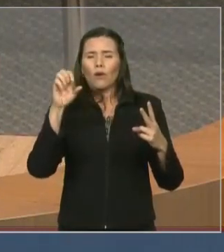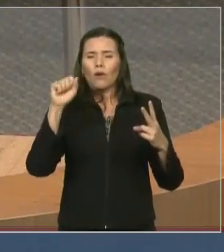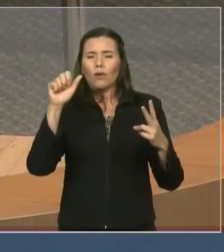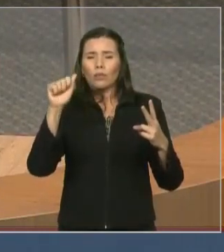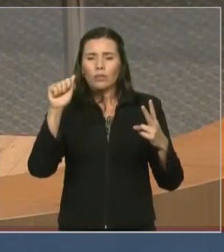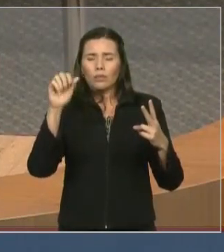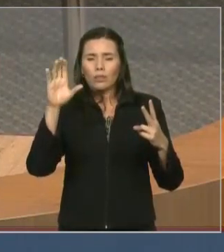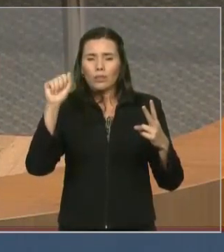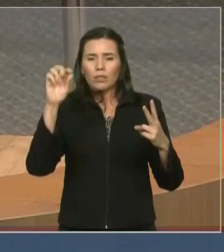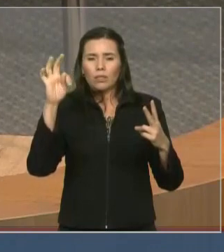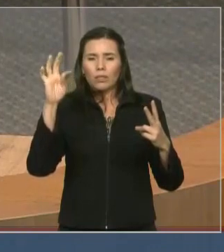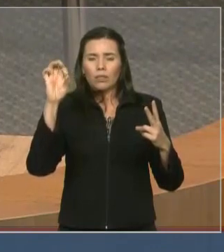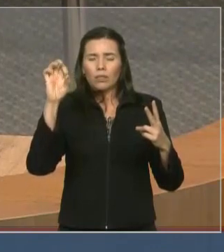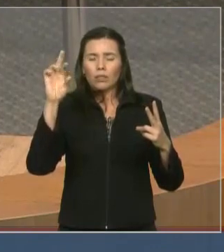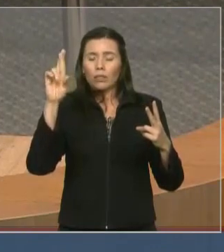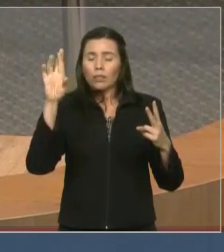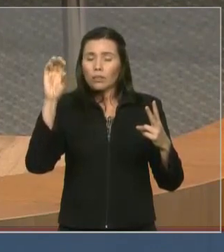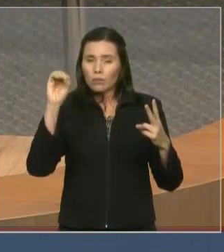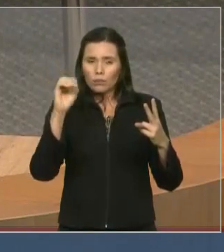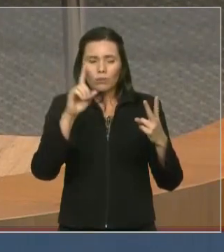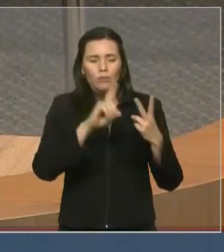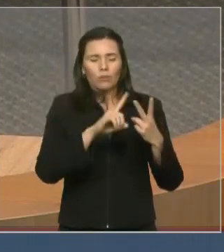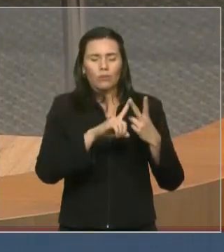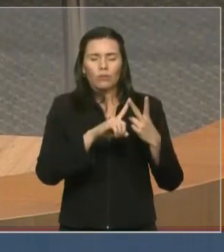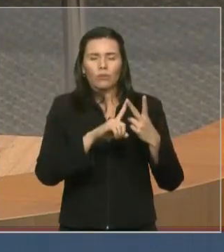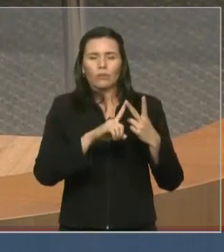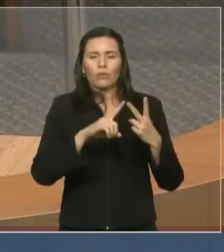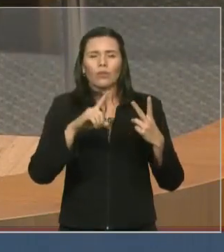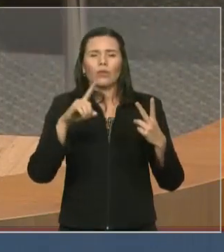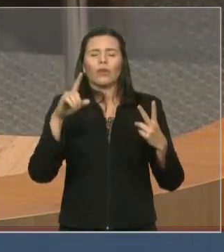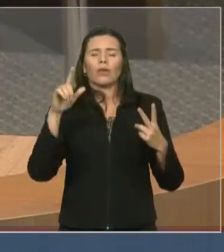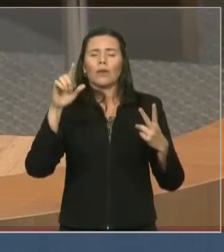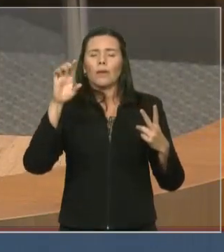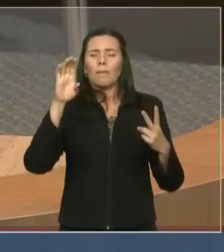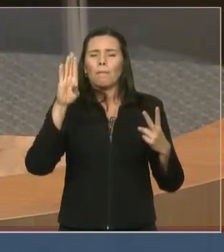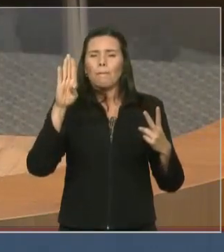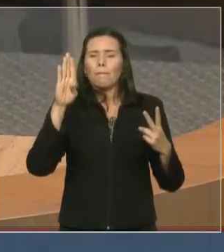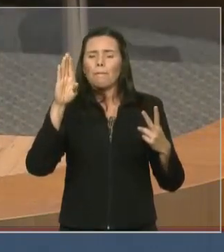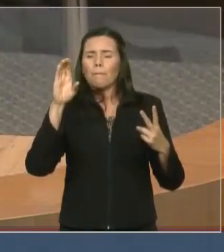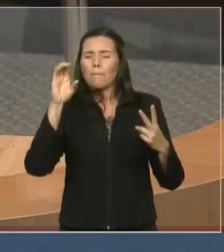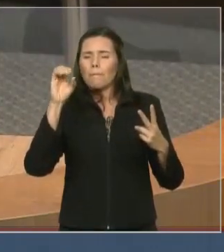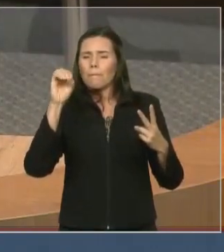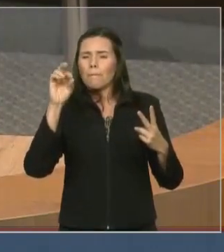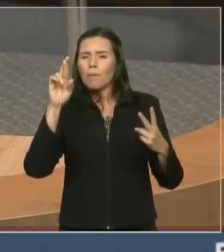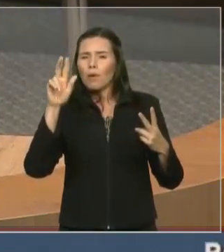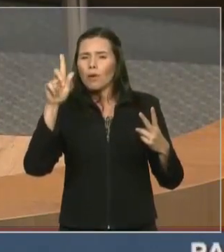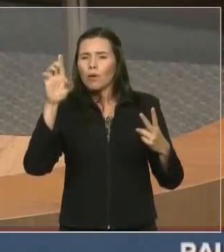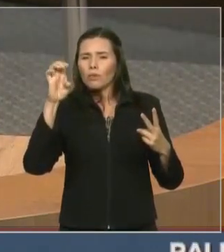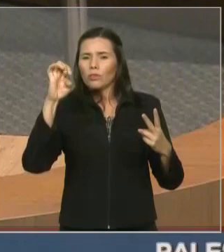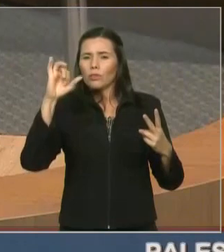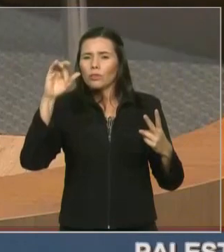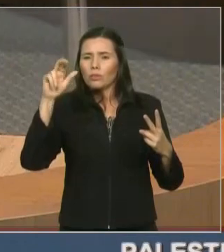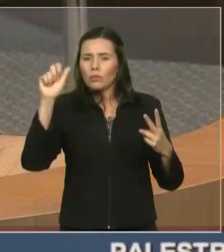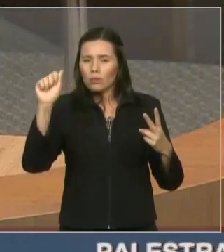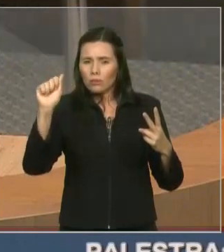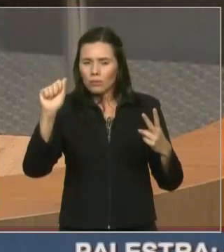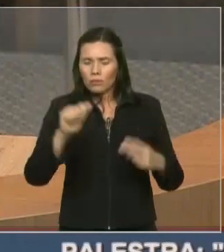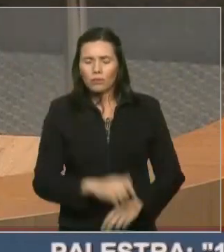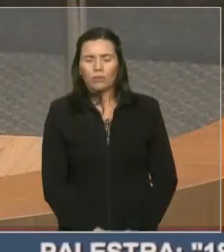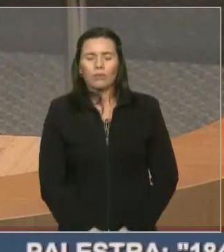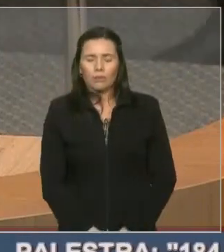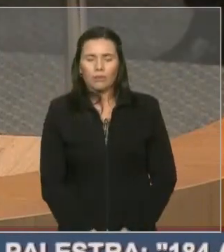Castro. A Rosa Castro já tinha até uma parcialidade. Dizem que em 1928 ela foi até ministra do Maranhão. Aqui tem